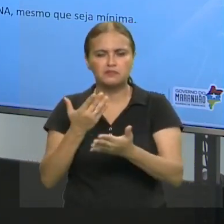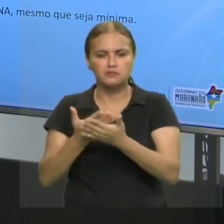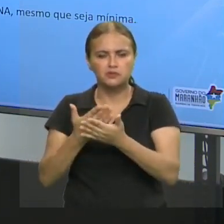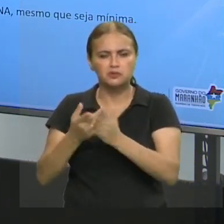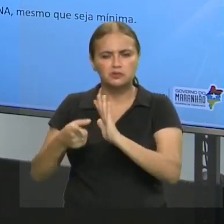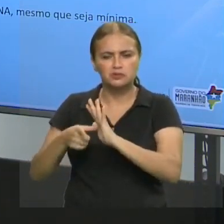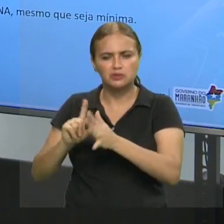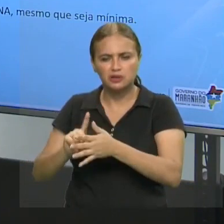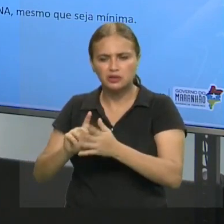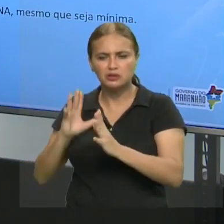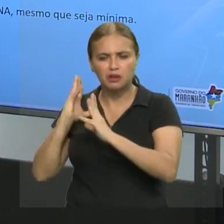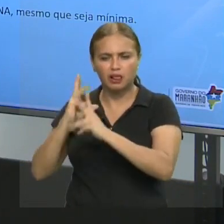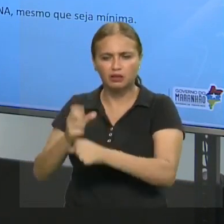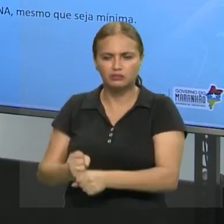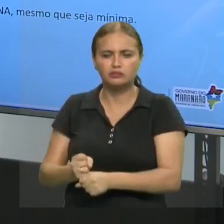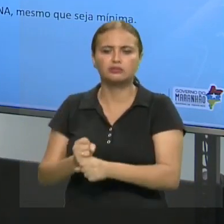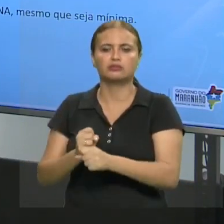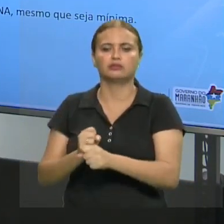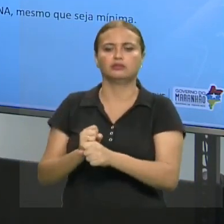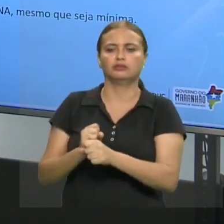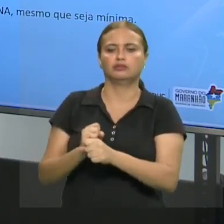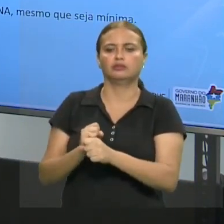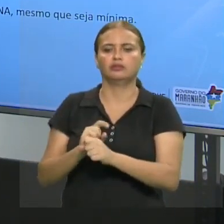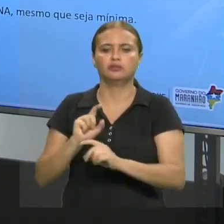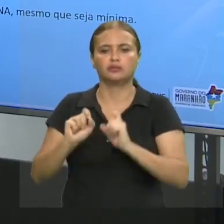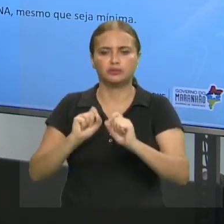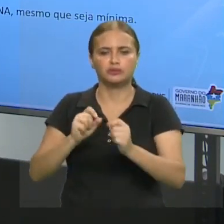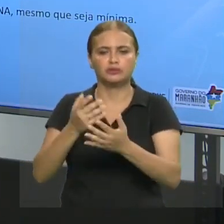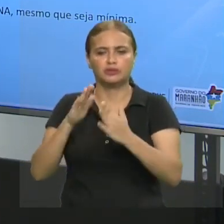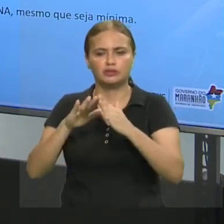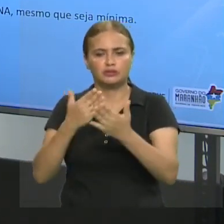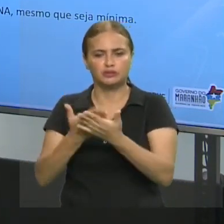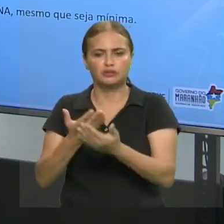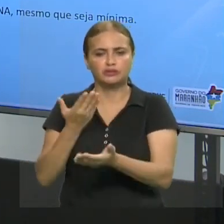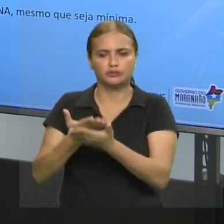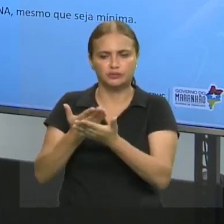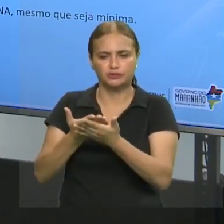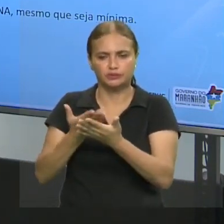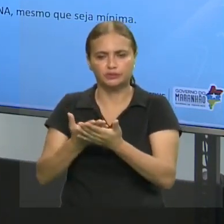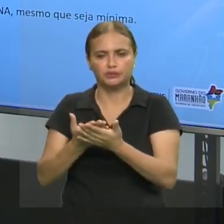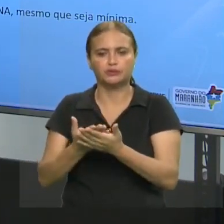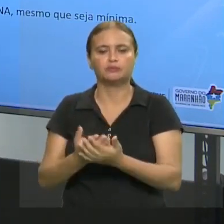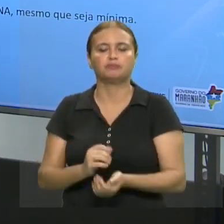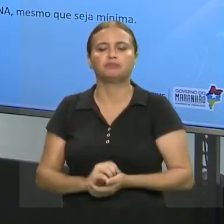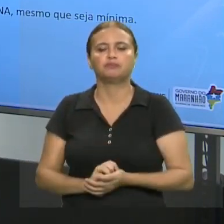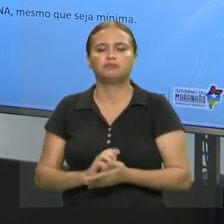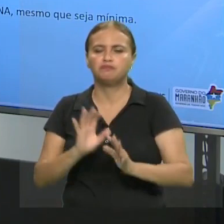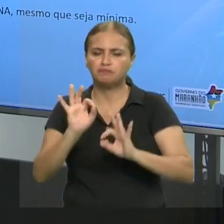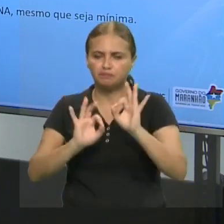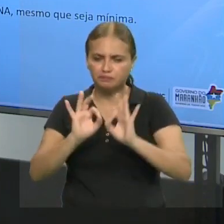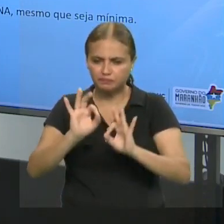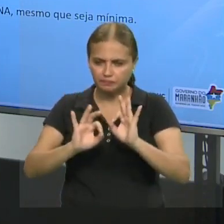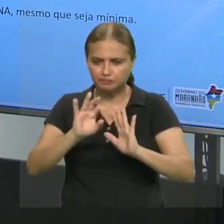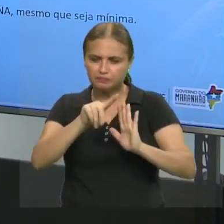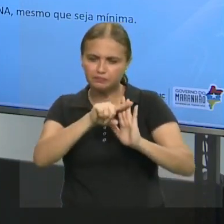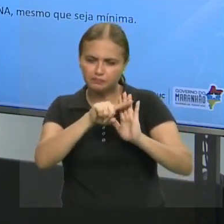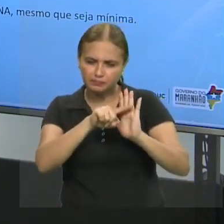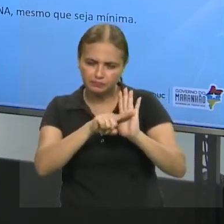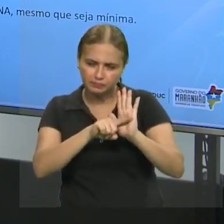foi estudado na escola durante o dia. Então, são coisas que você vai organizar, né, dentro dessa sequência. E a gente vai